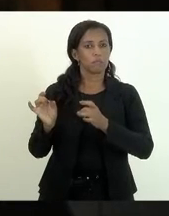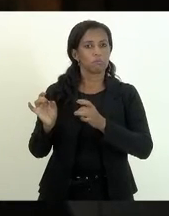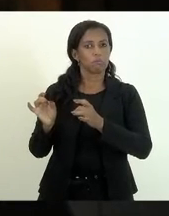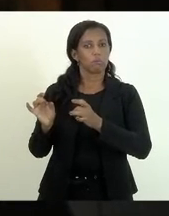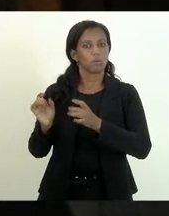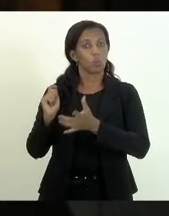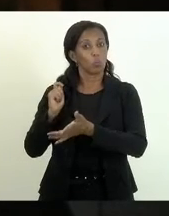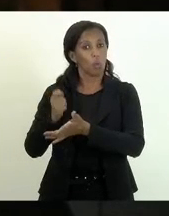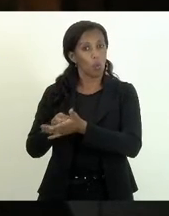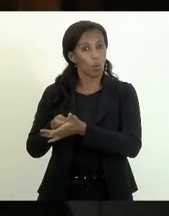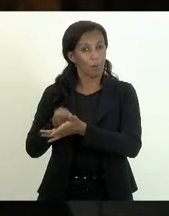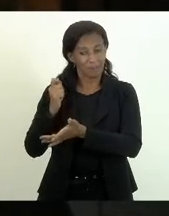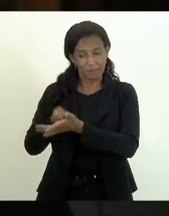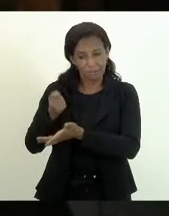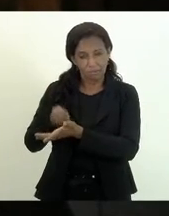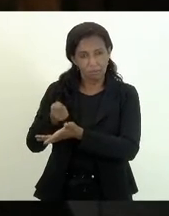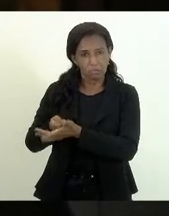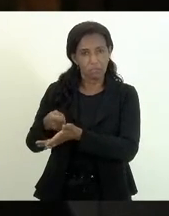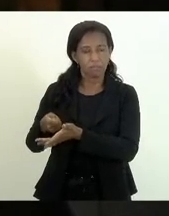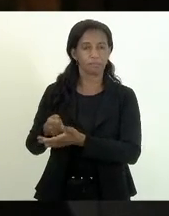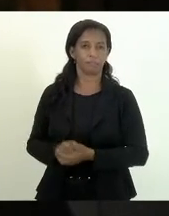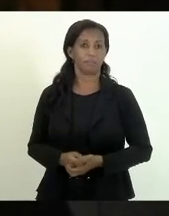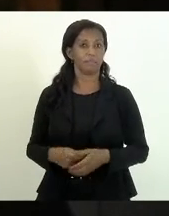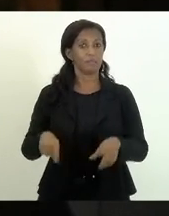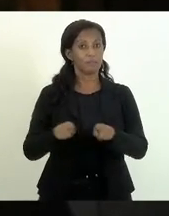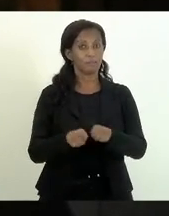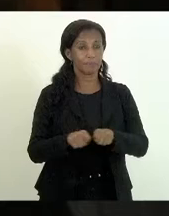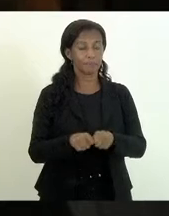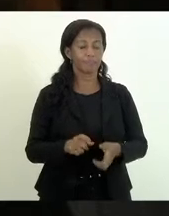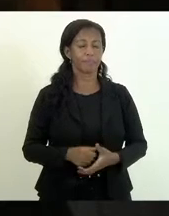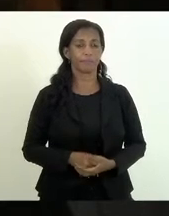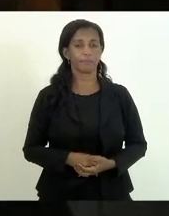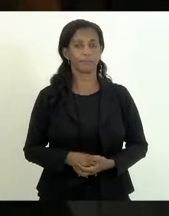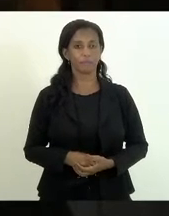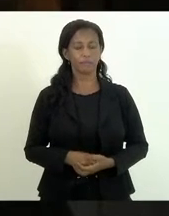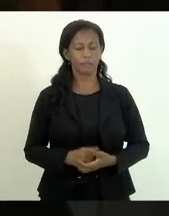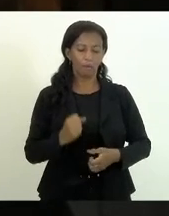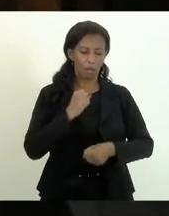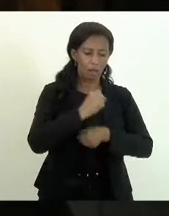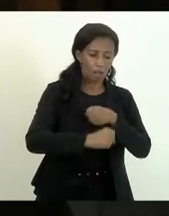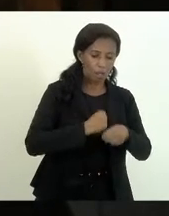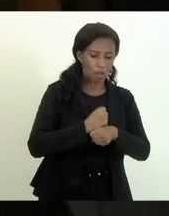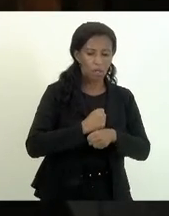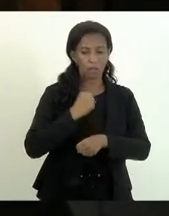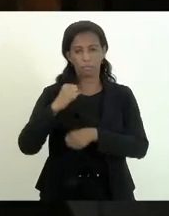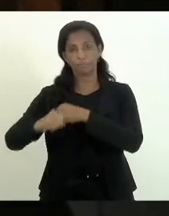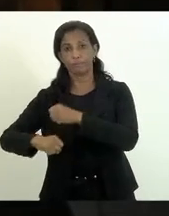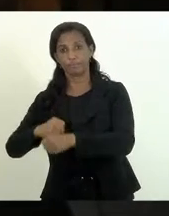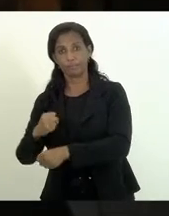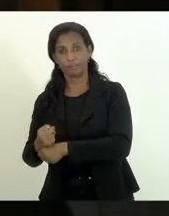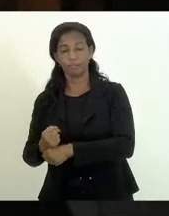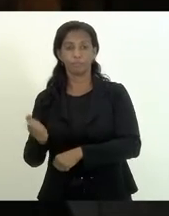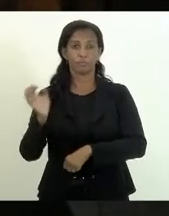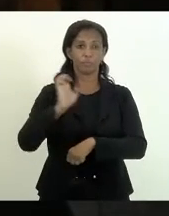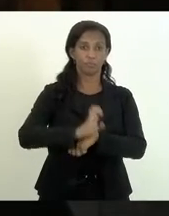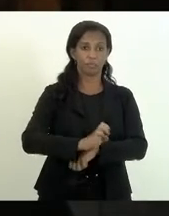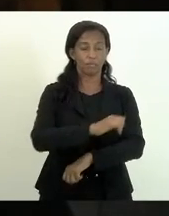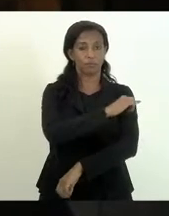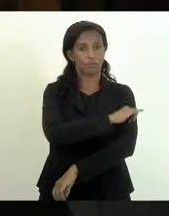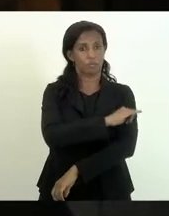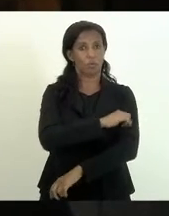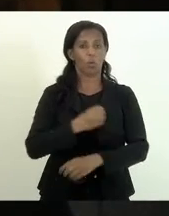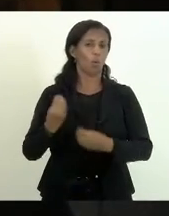cobrança boa efetiva Além do mais Anna ano o estado do Rio de